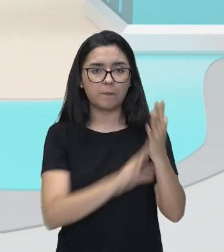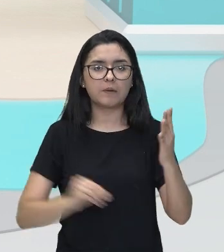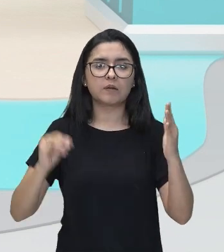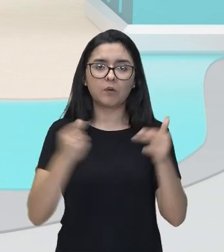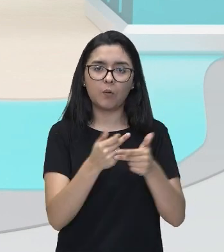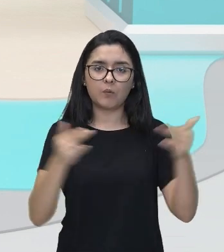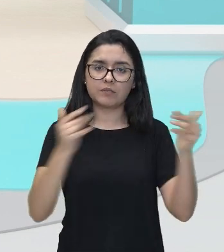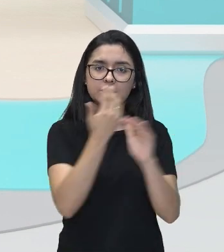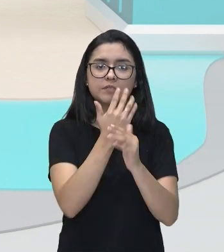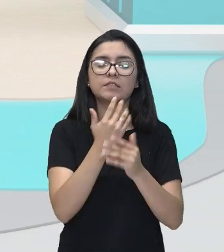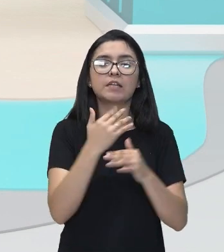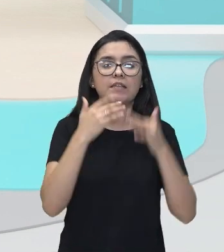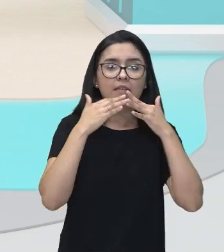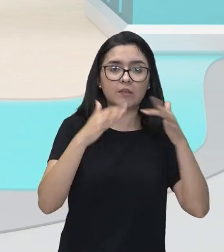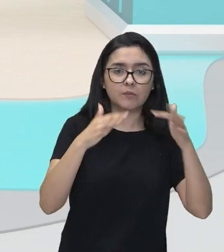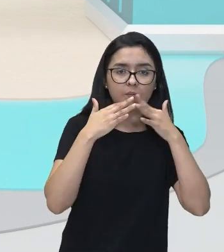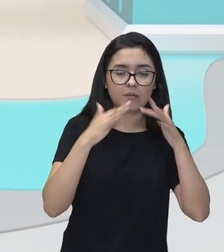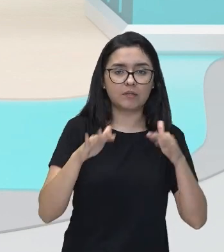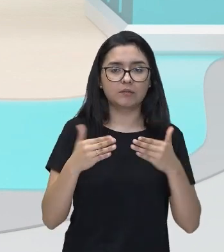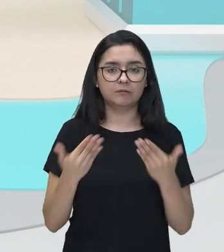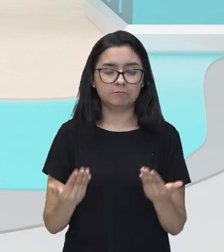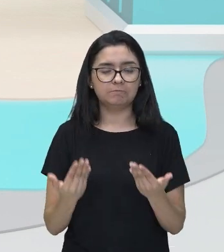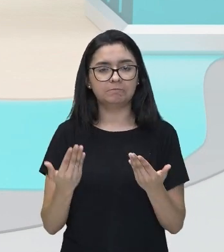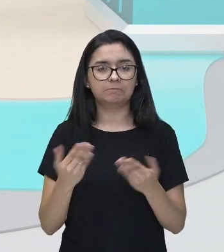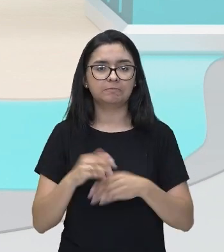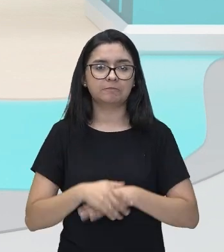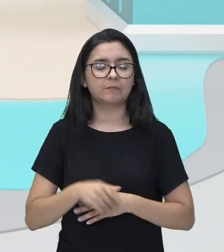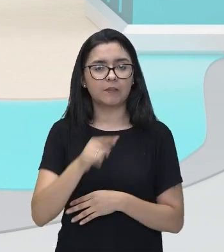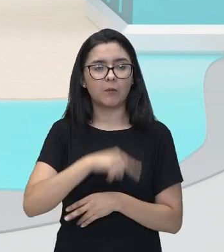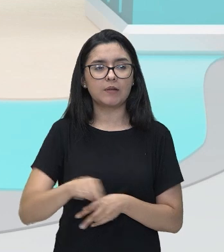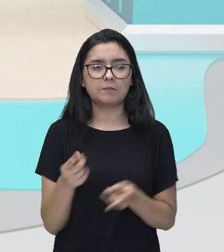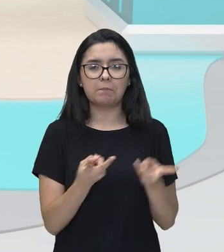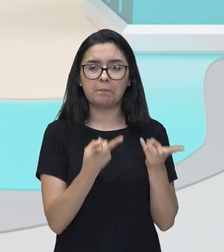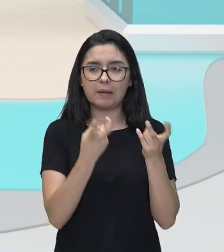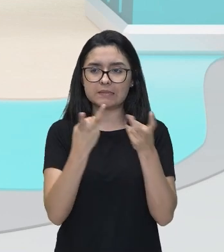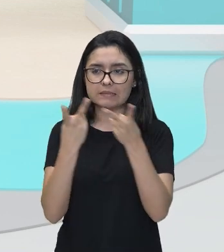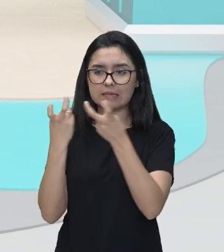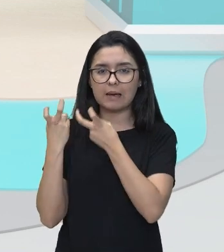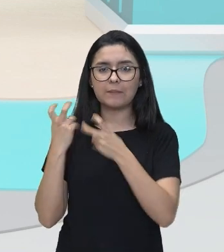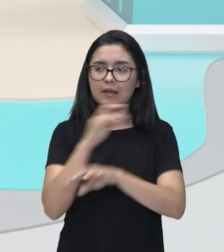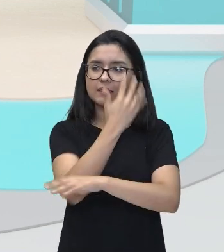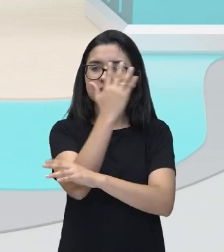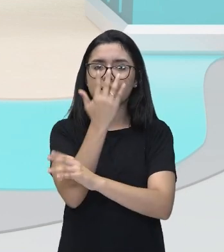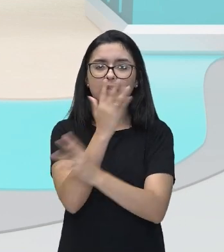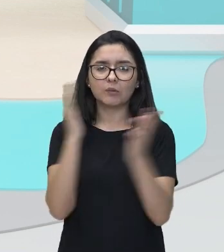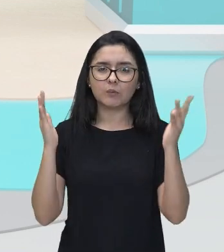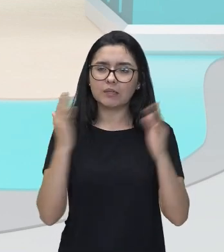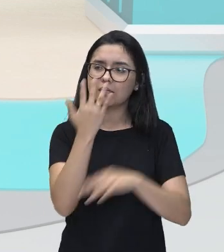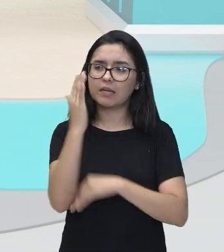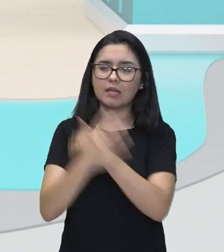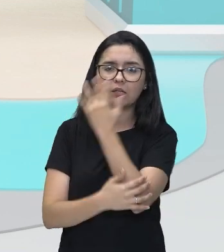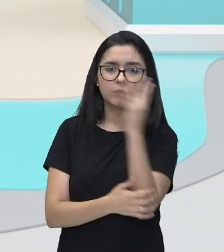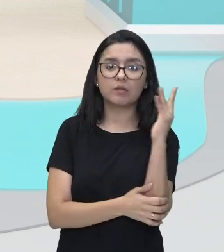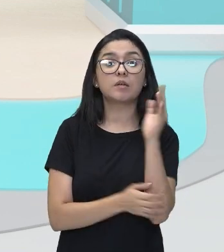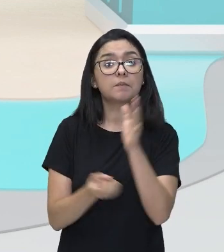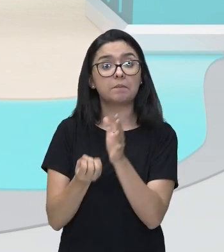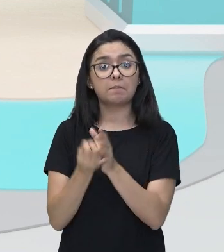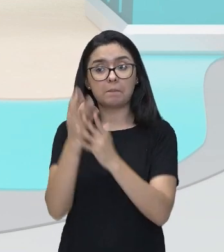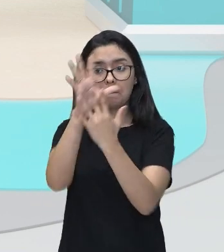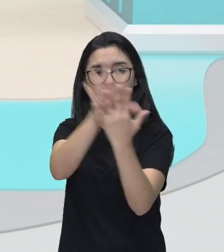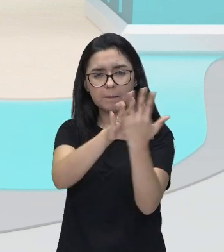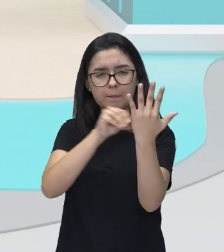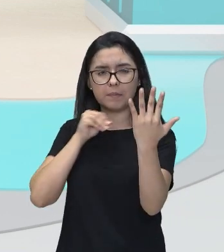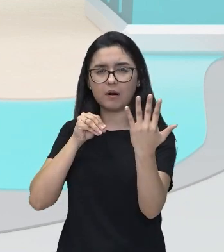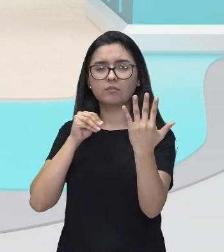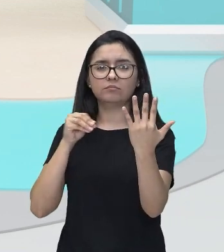seus projetos. Então, eles observam a natureza e produzem esse